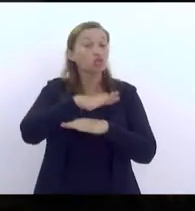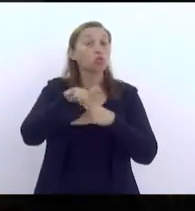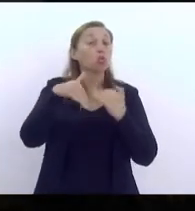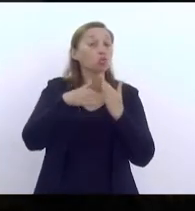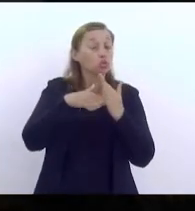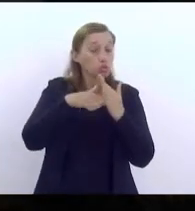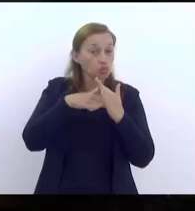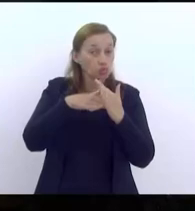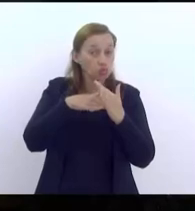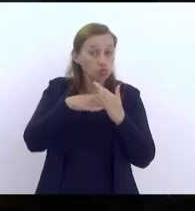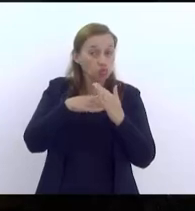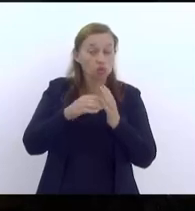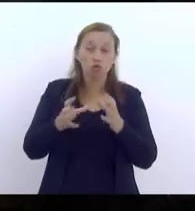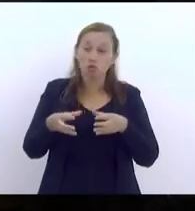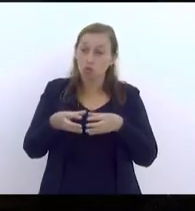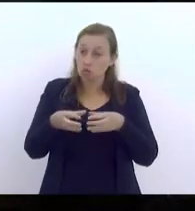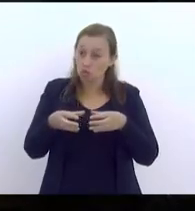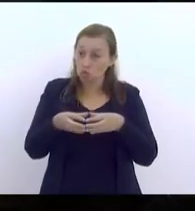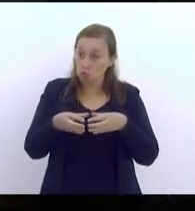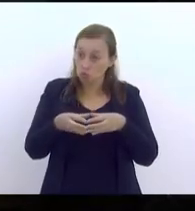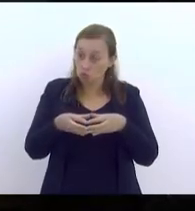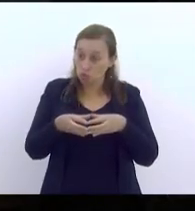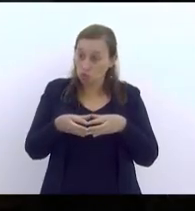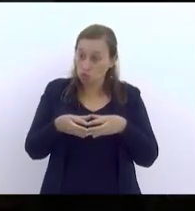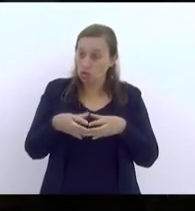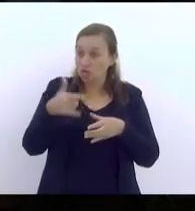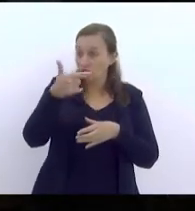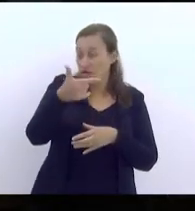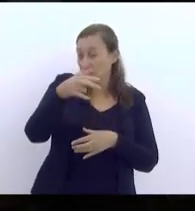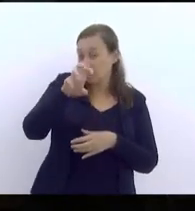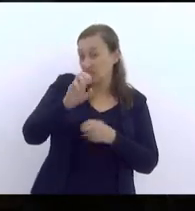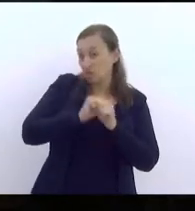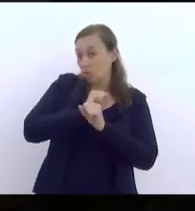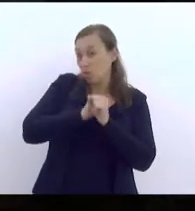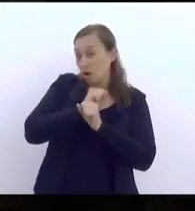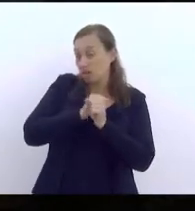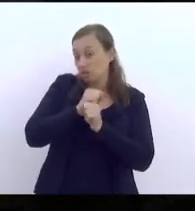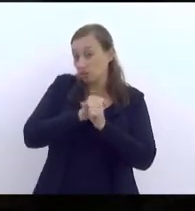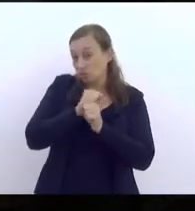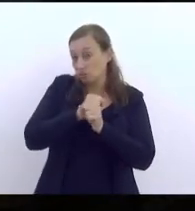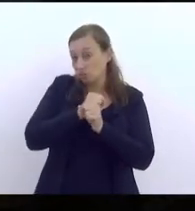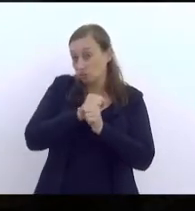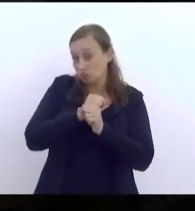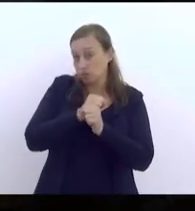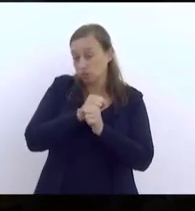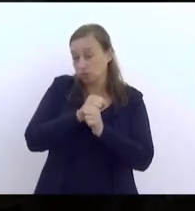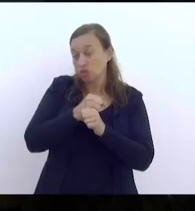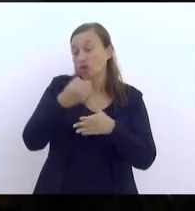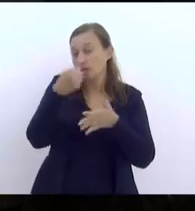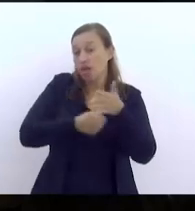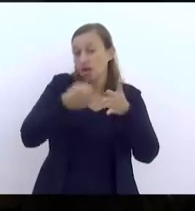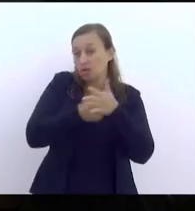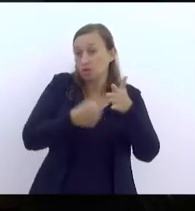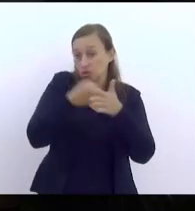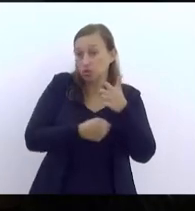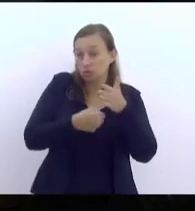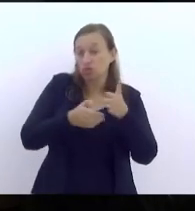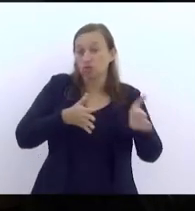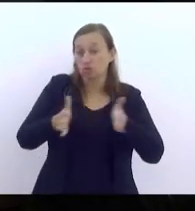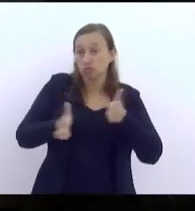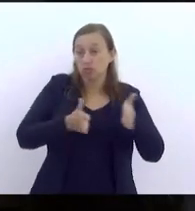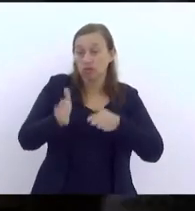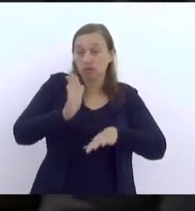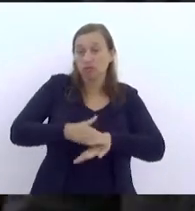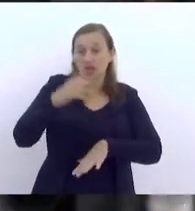como um todo, um grupo com 25 anos de existência nas lutas, nos períodos